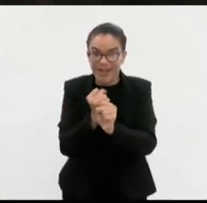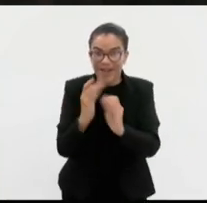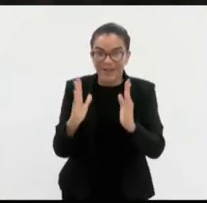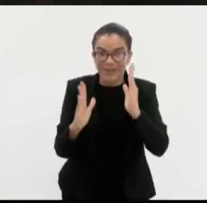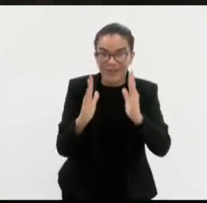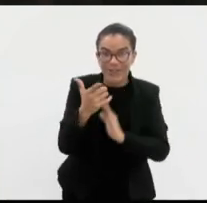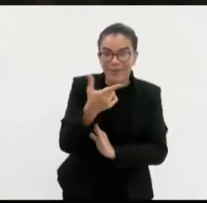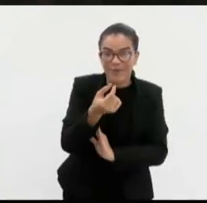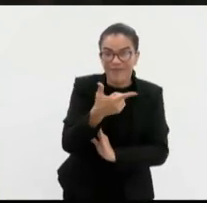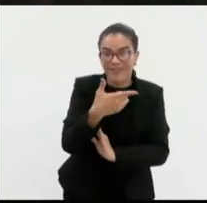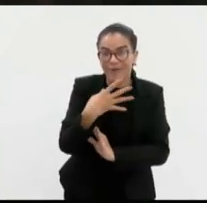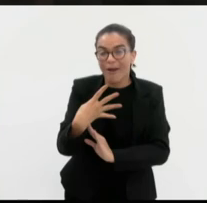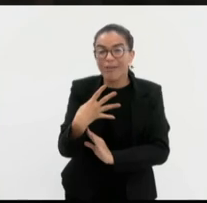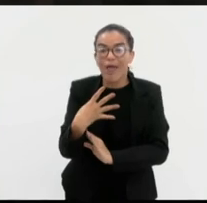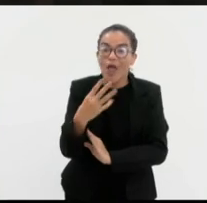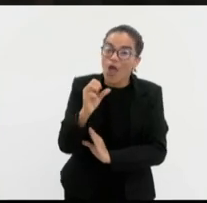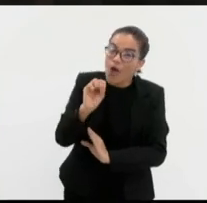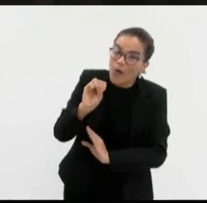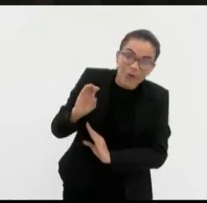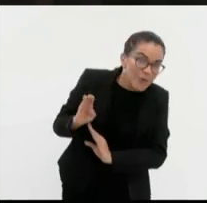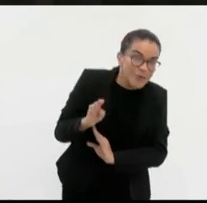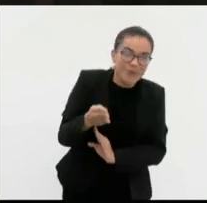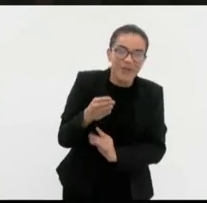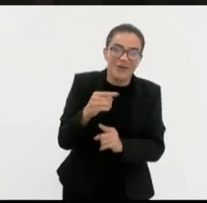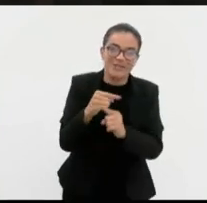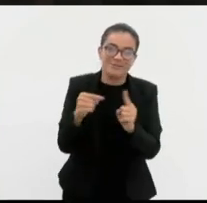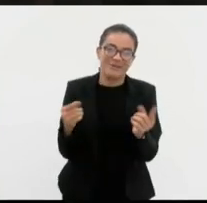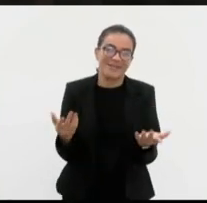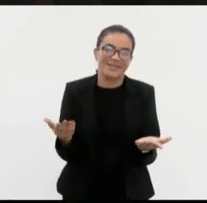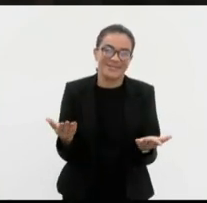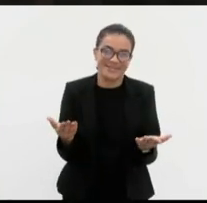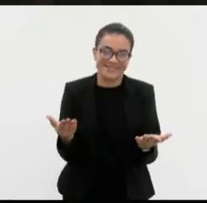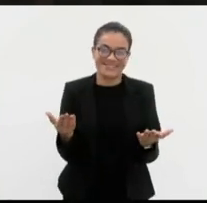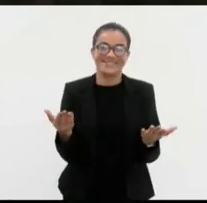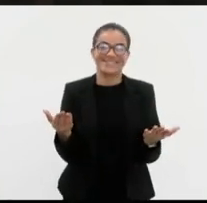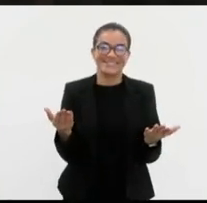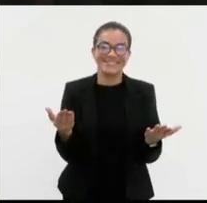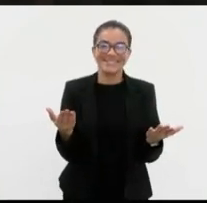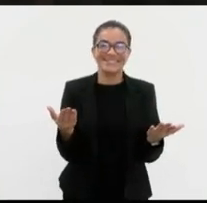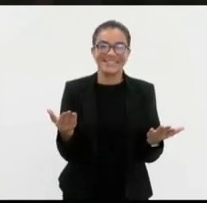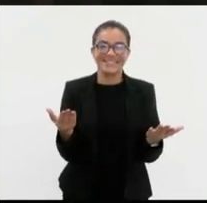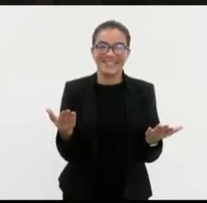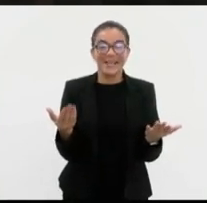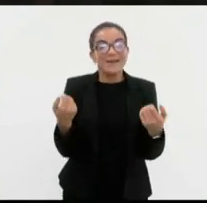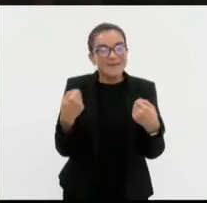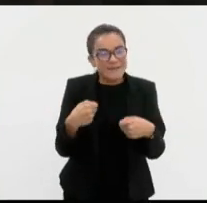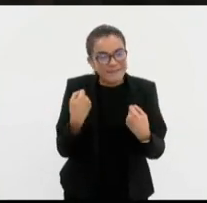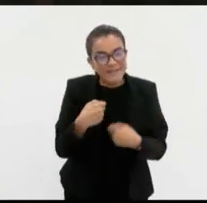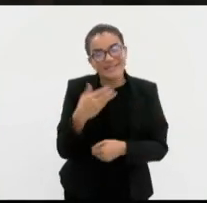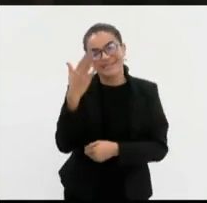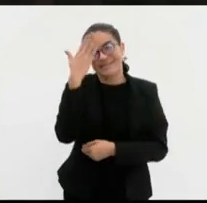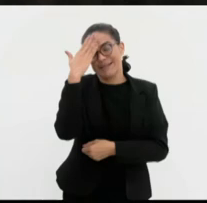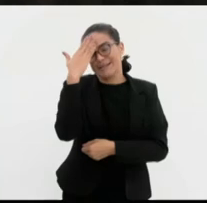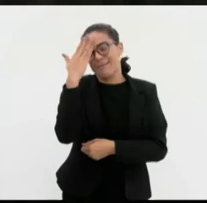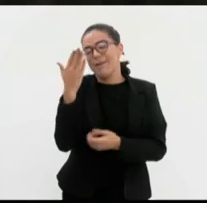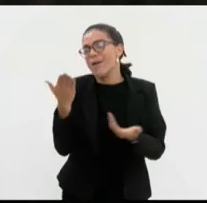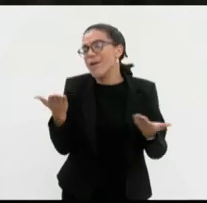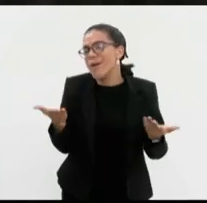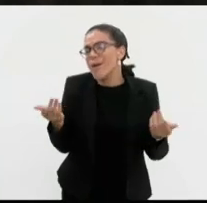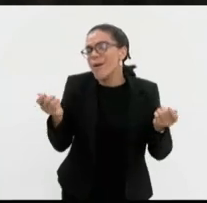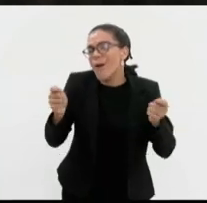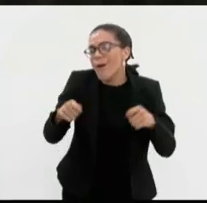orçamentário é de 8 bilhões me então precisa saber qual é a competência